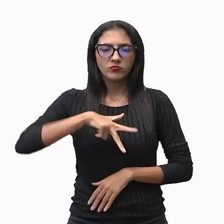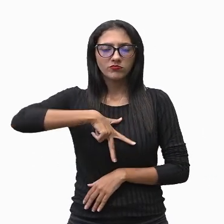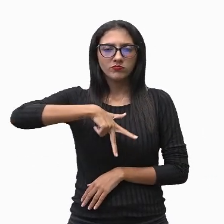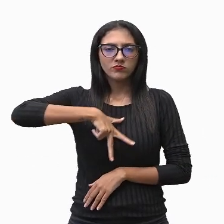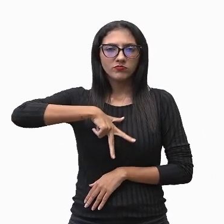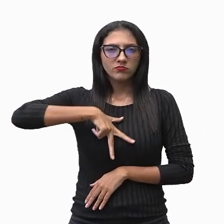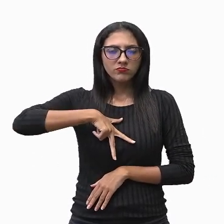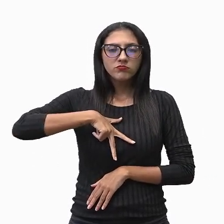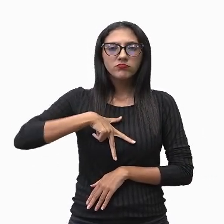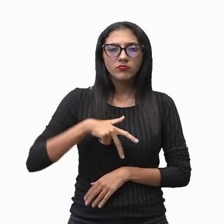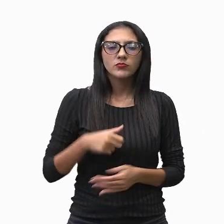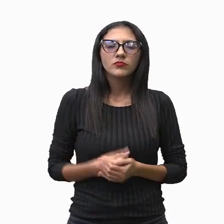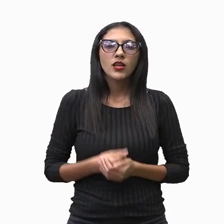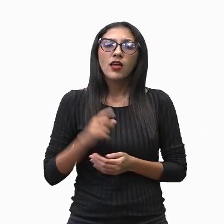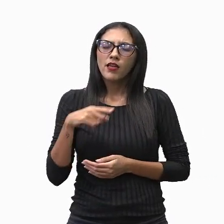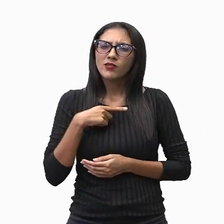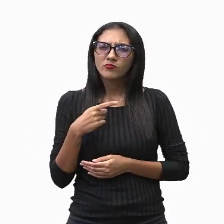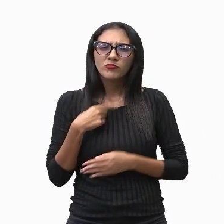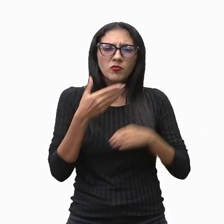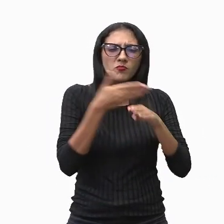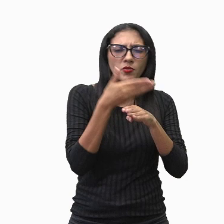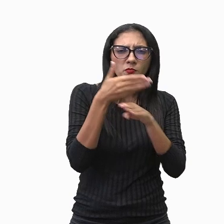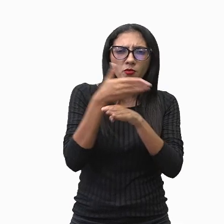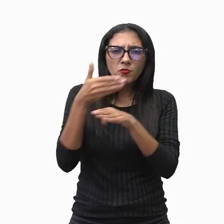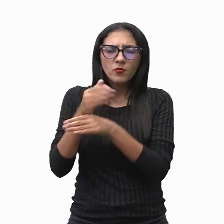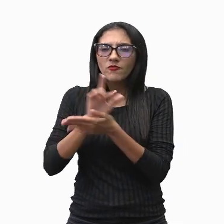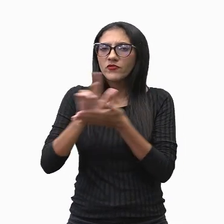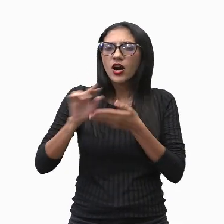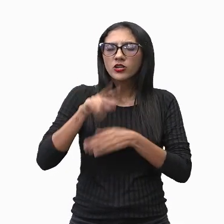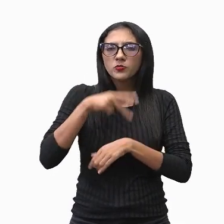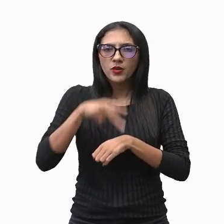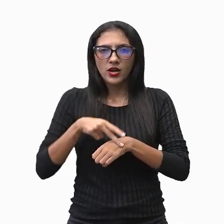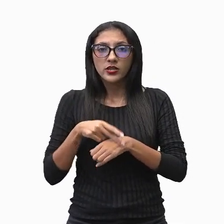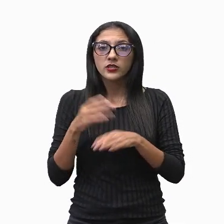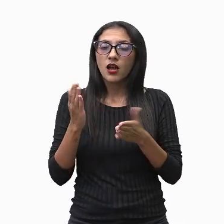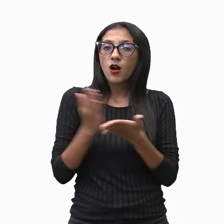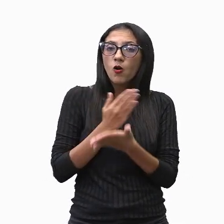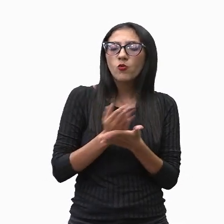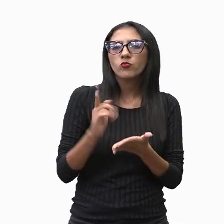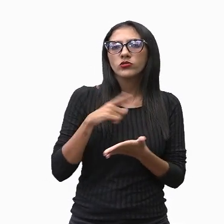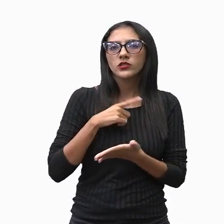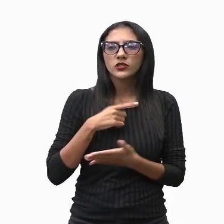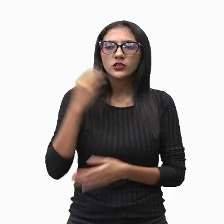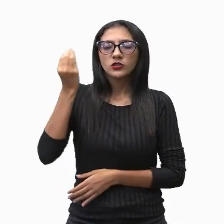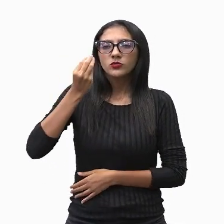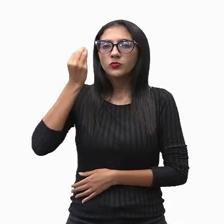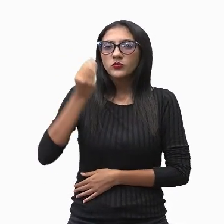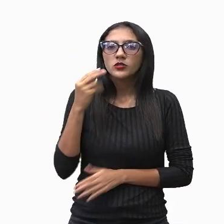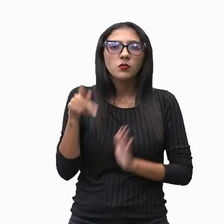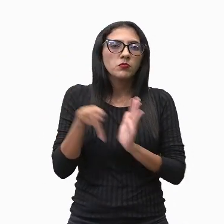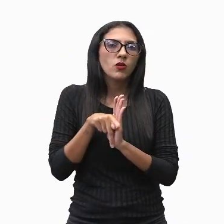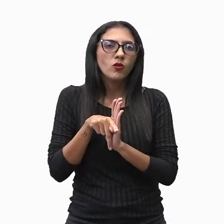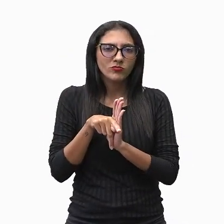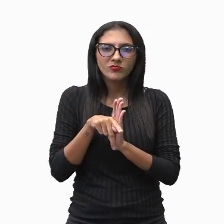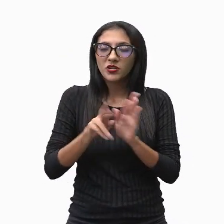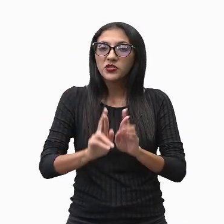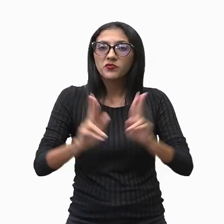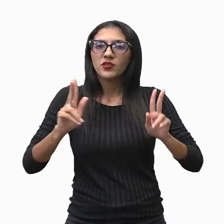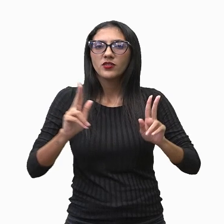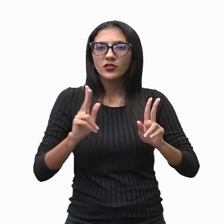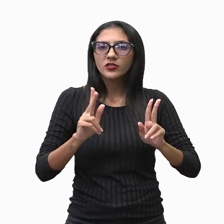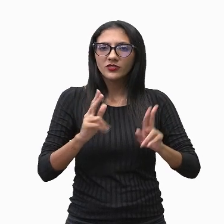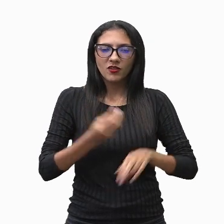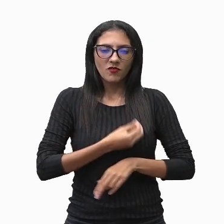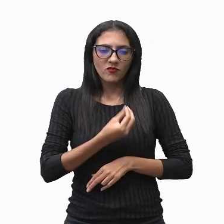mundo e se especializam em determinadas culturas que não necessariamente são as culturas do seu país. Então ele